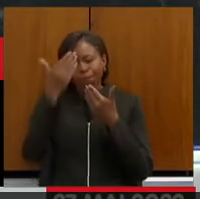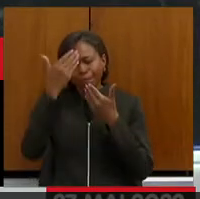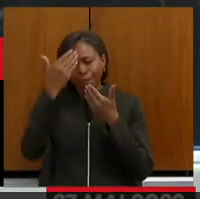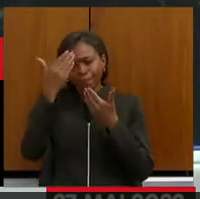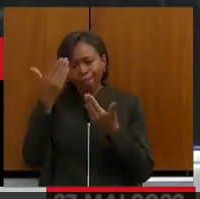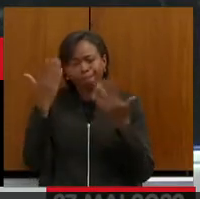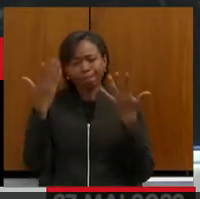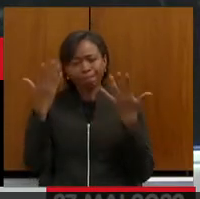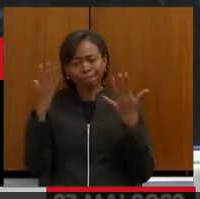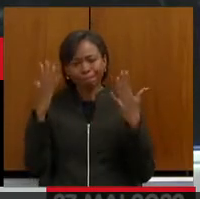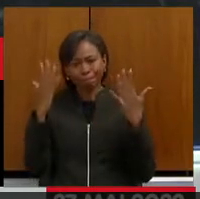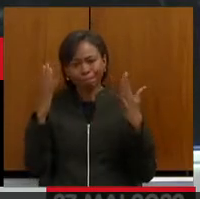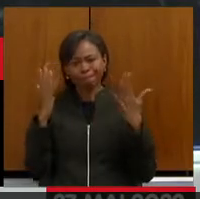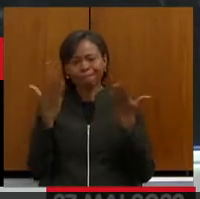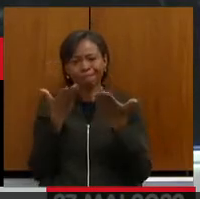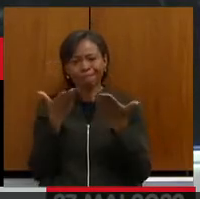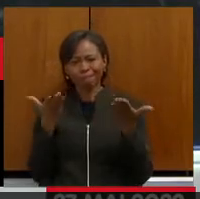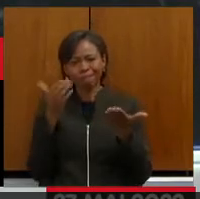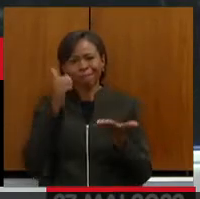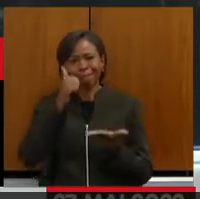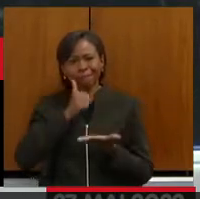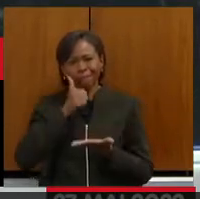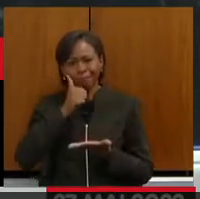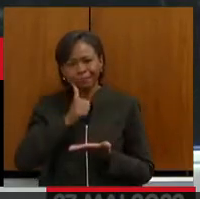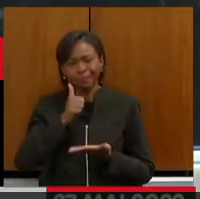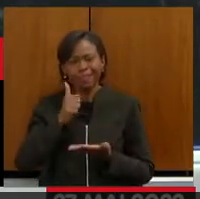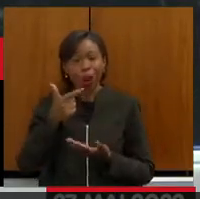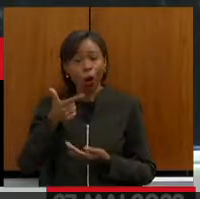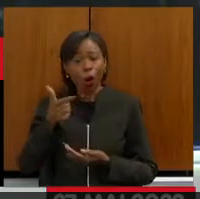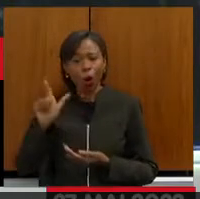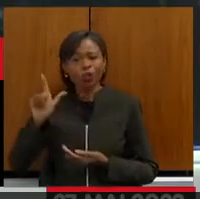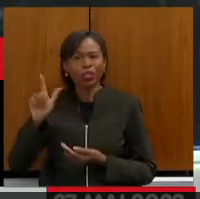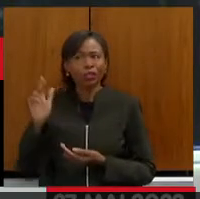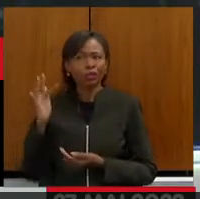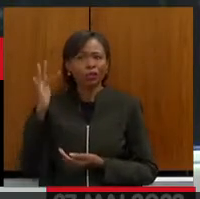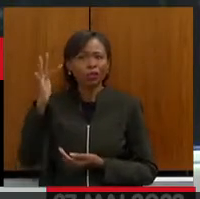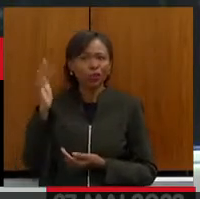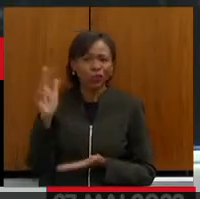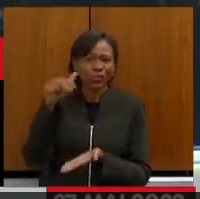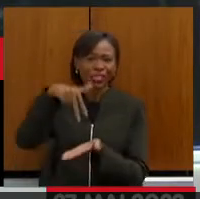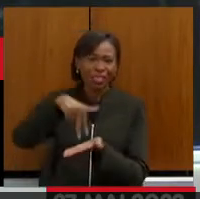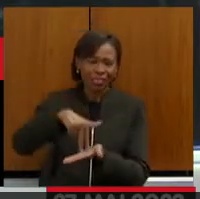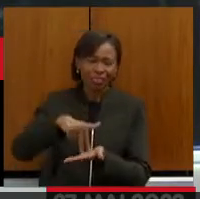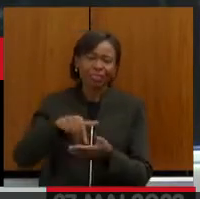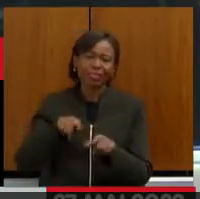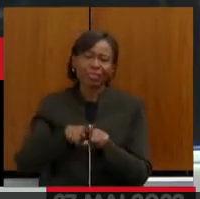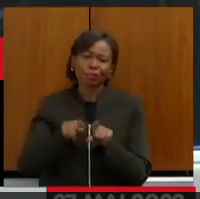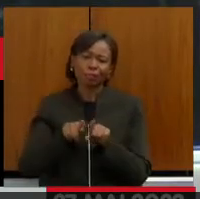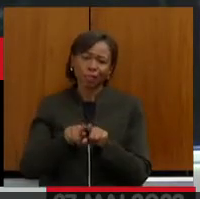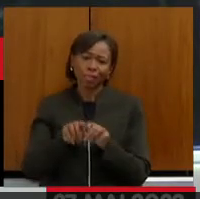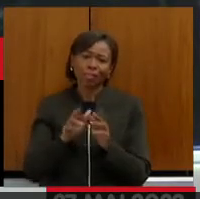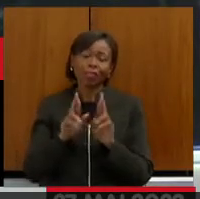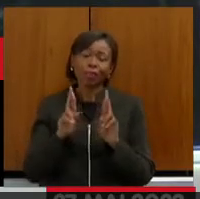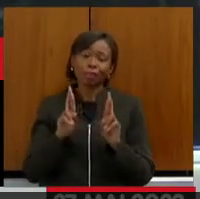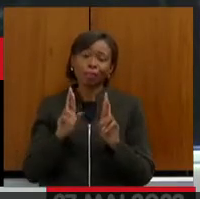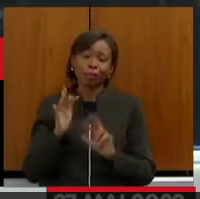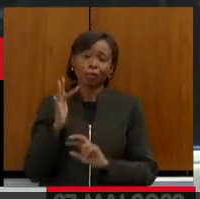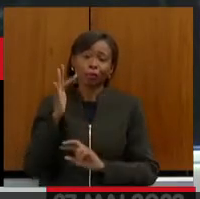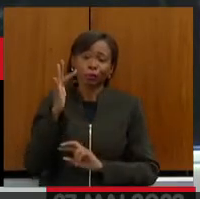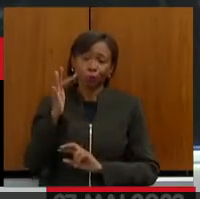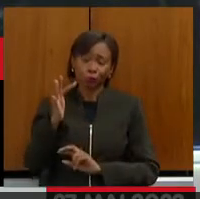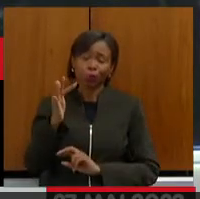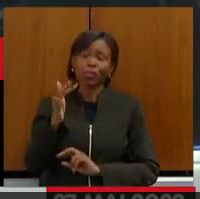as nossas Salve as mulheres salvas que virão e que um dia de fato a gente consiga esse plenário com